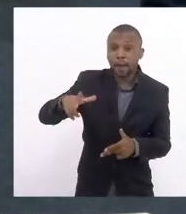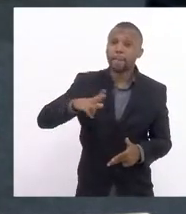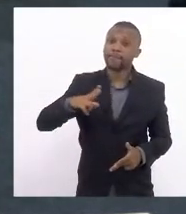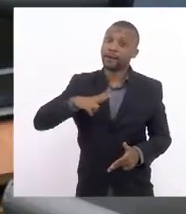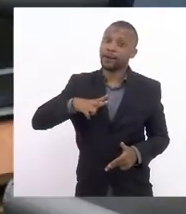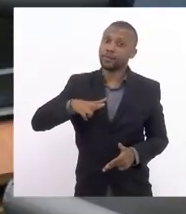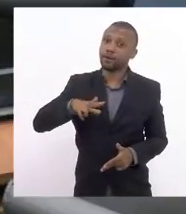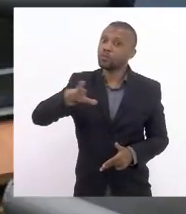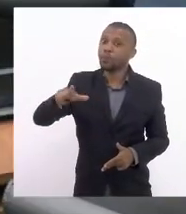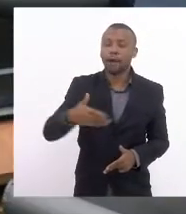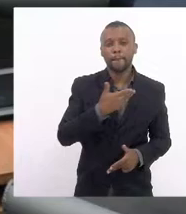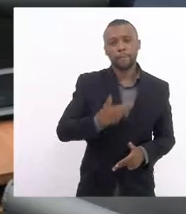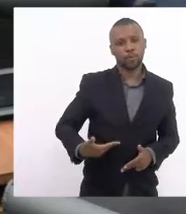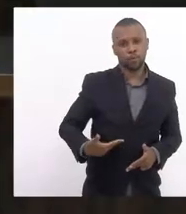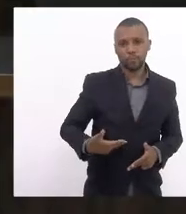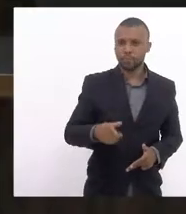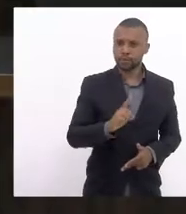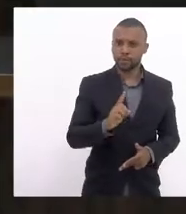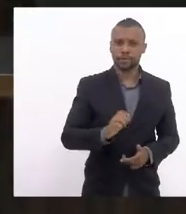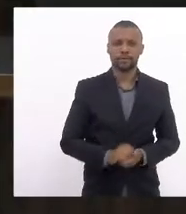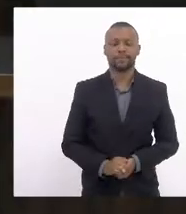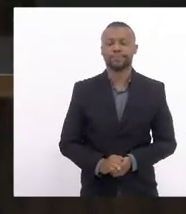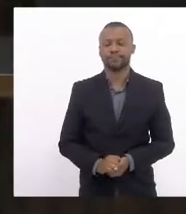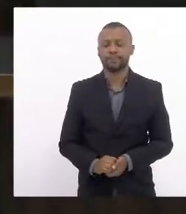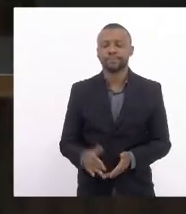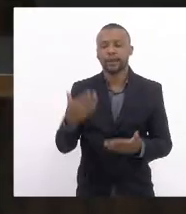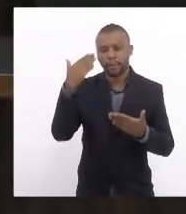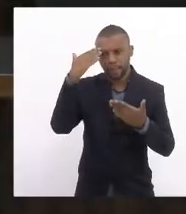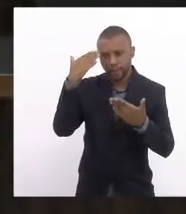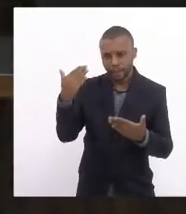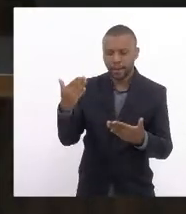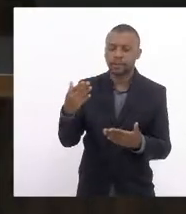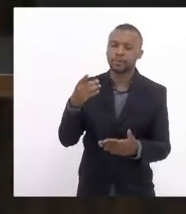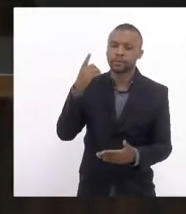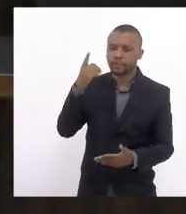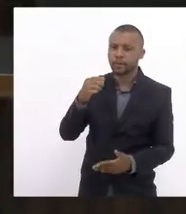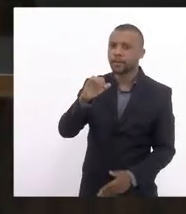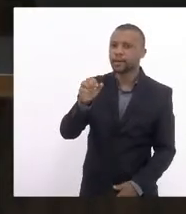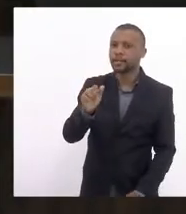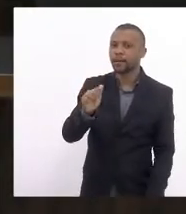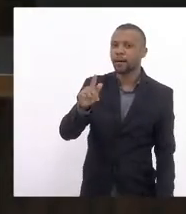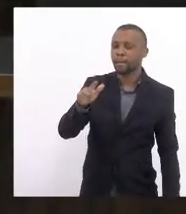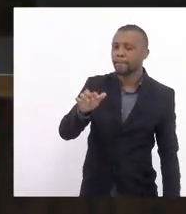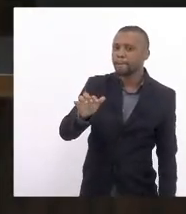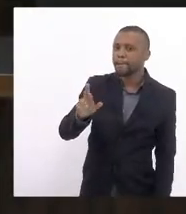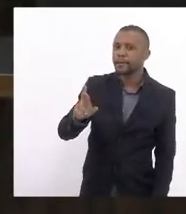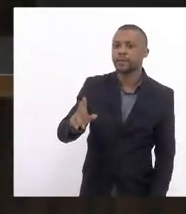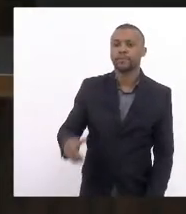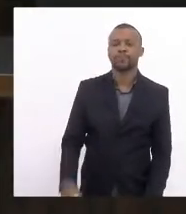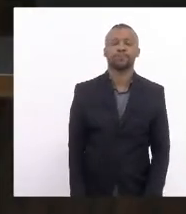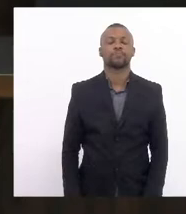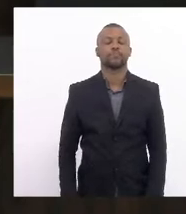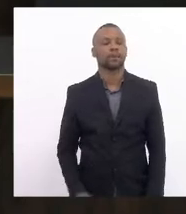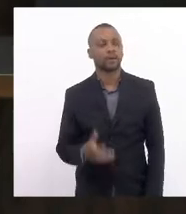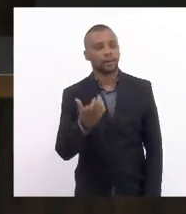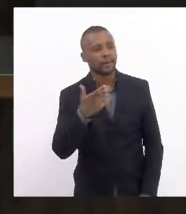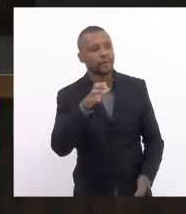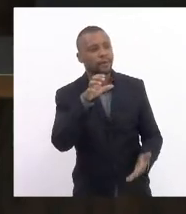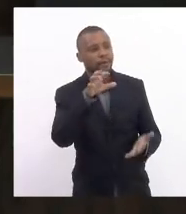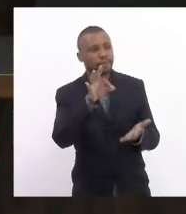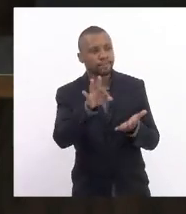oportunidade. Obrigado, deputado Jalmir. Com a palavra... Eu queria me inscrever, por favor. Deputada